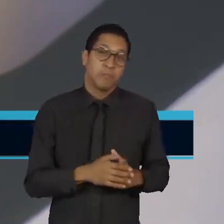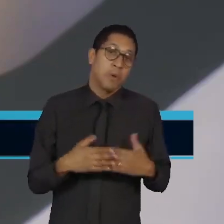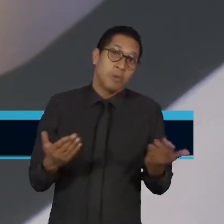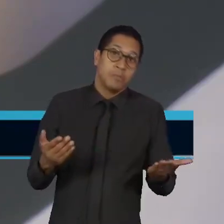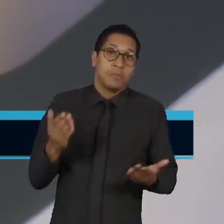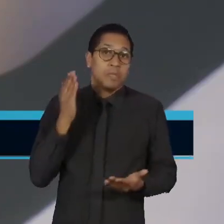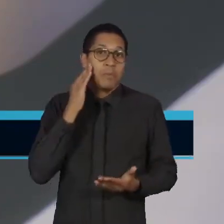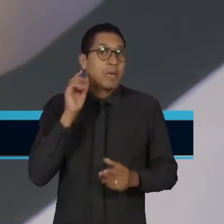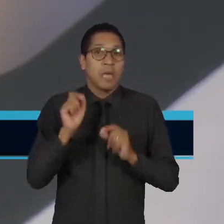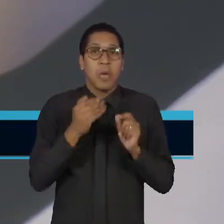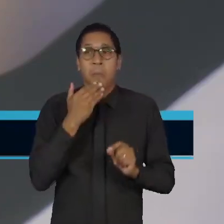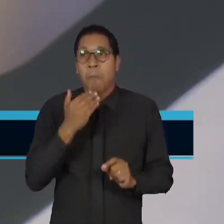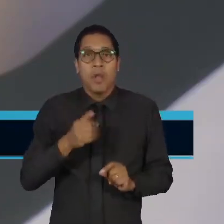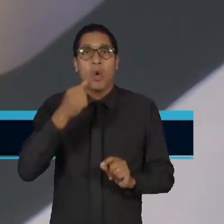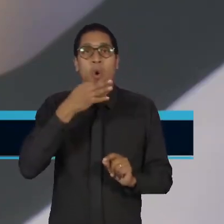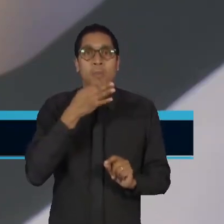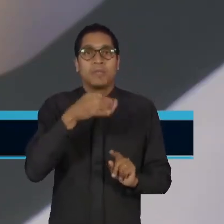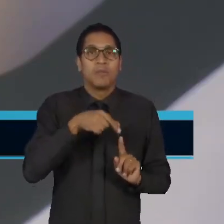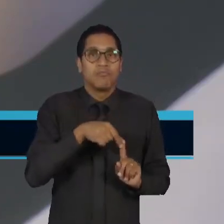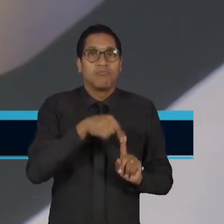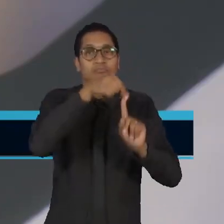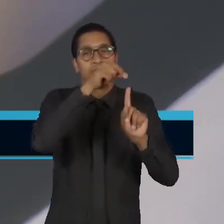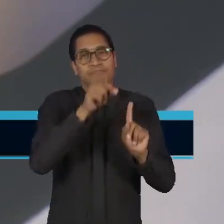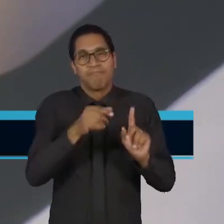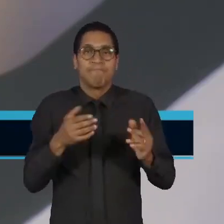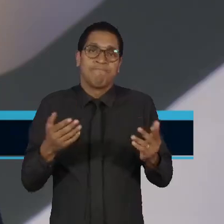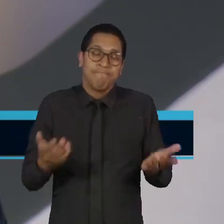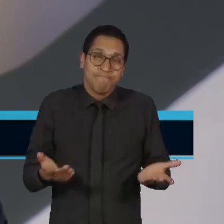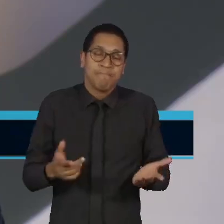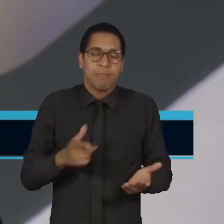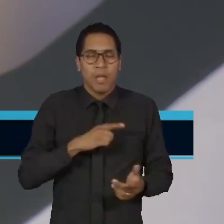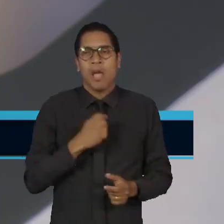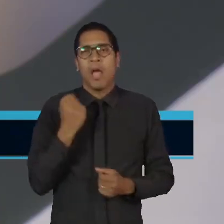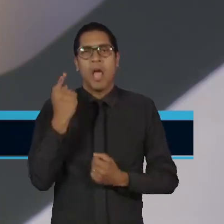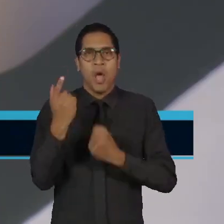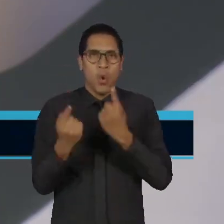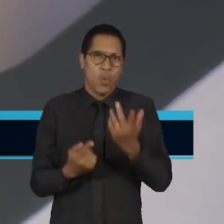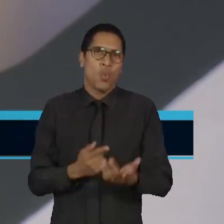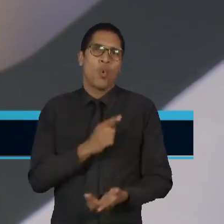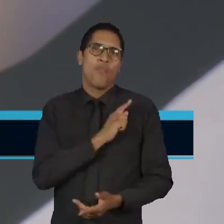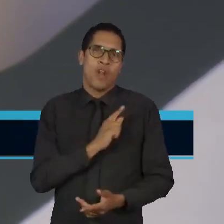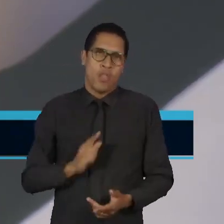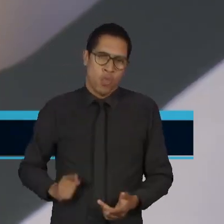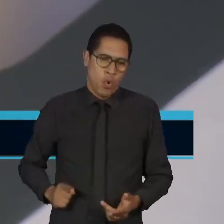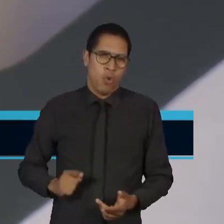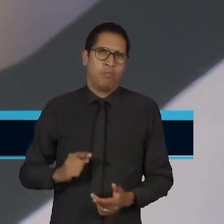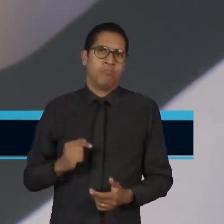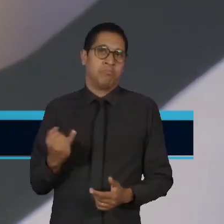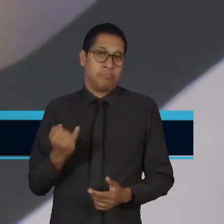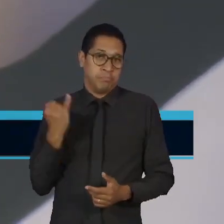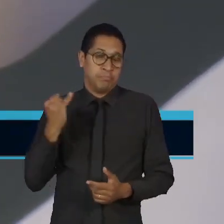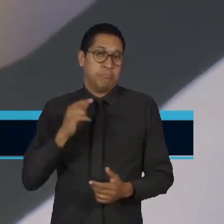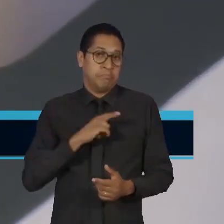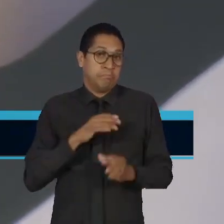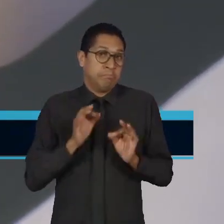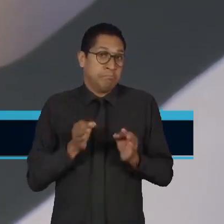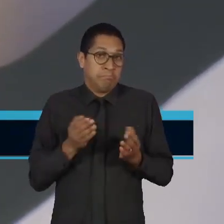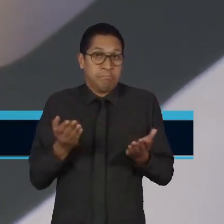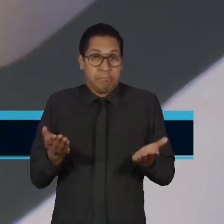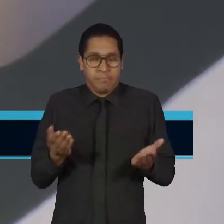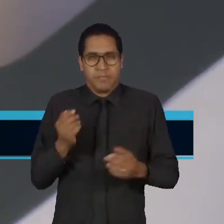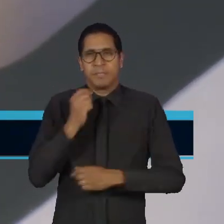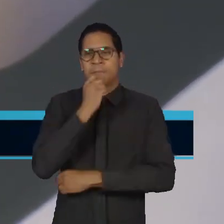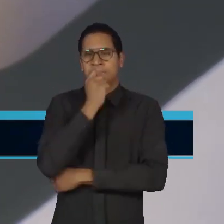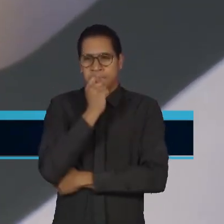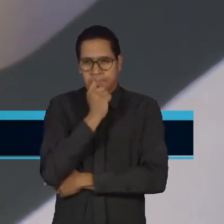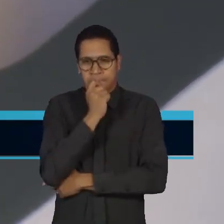né? Existem sugestões de nome de alguns governadores que têm expressão, no caso norte-americano. Eu acho que a